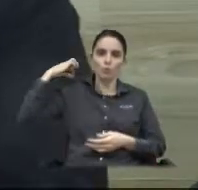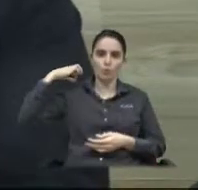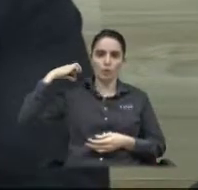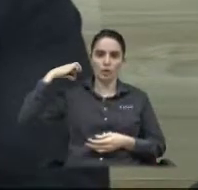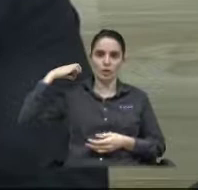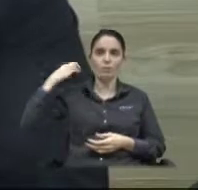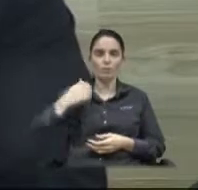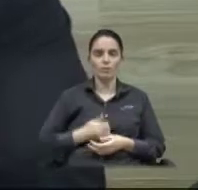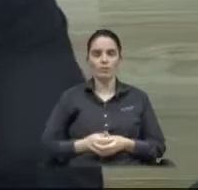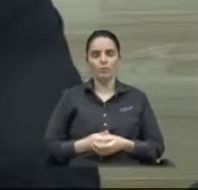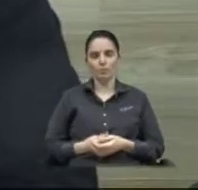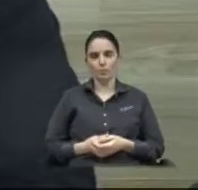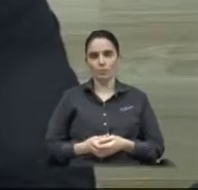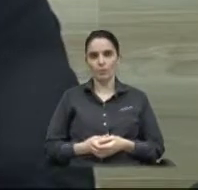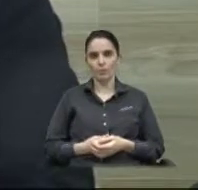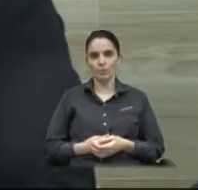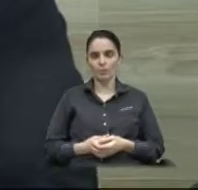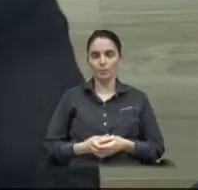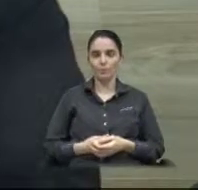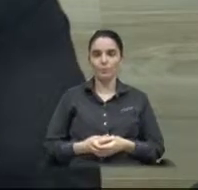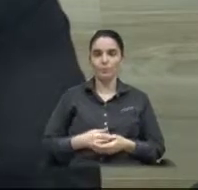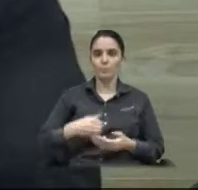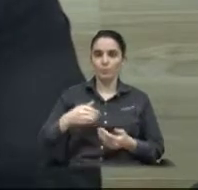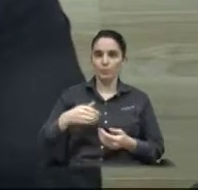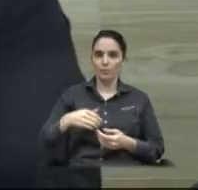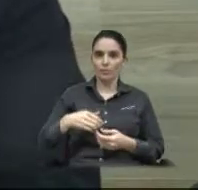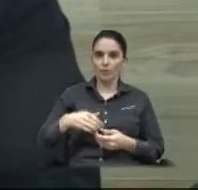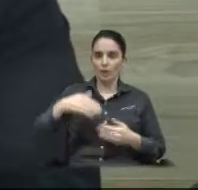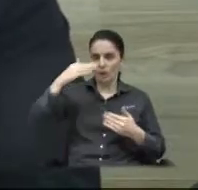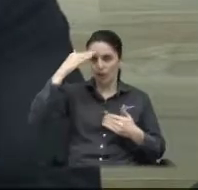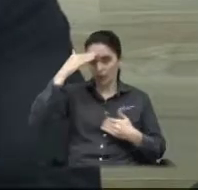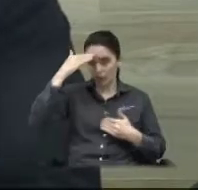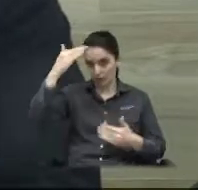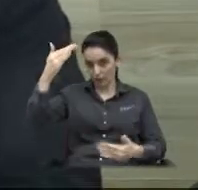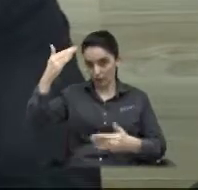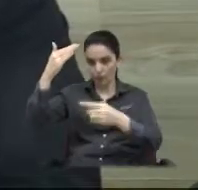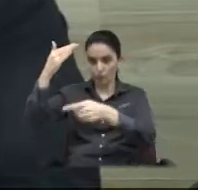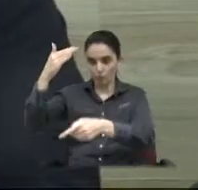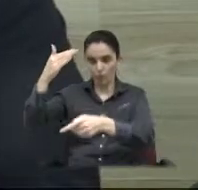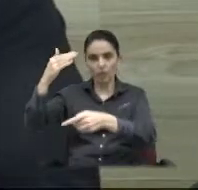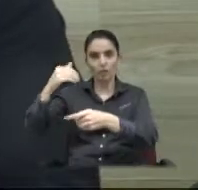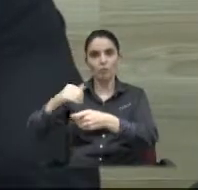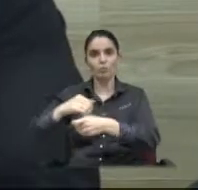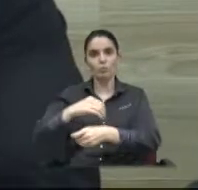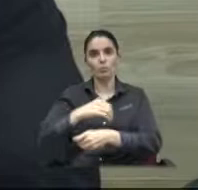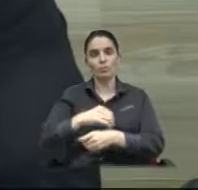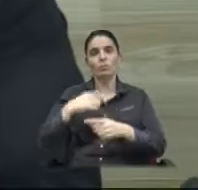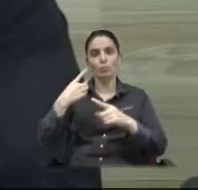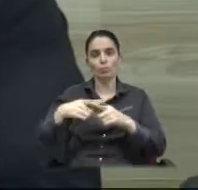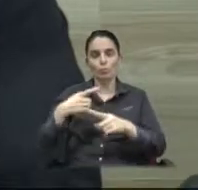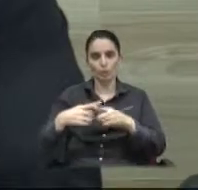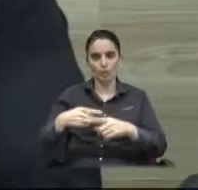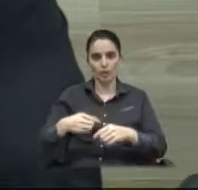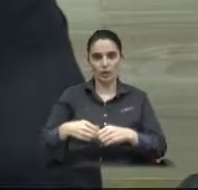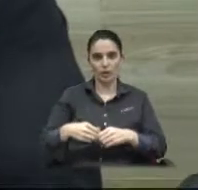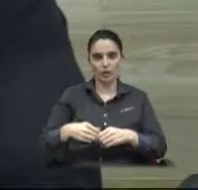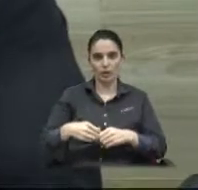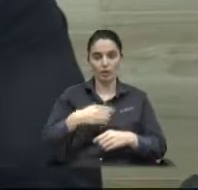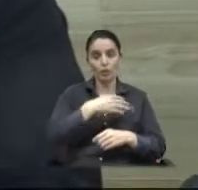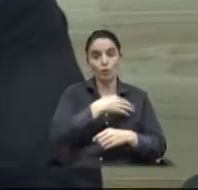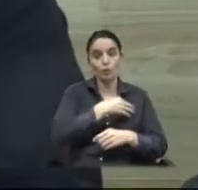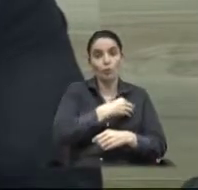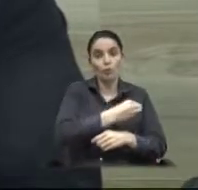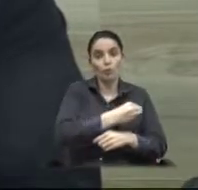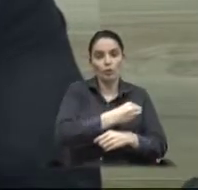Então, os nossos agradecimentos ao Dr. Romalino por escolher ser filho de Limeira. Assim, a cidade ganhou uma